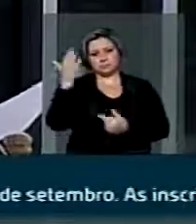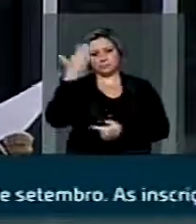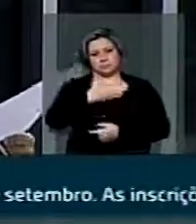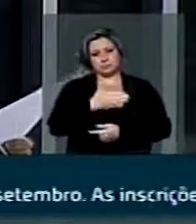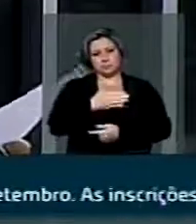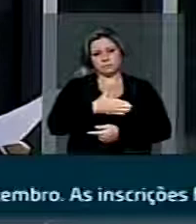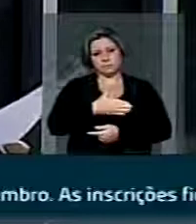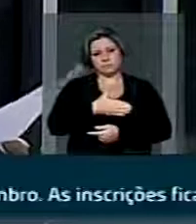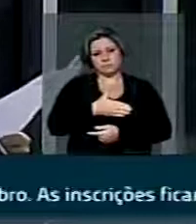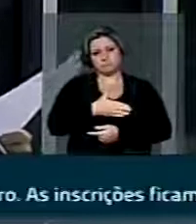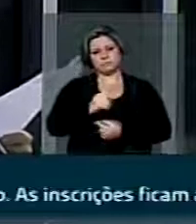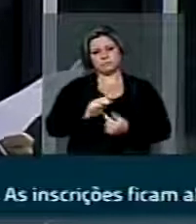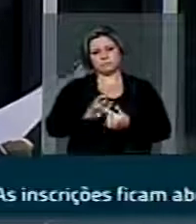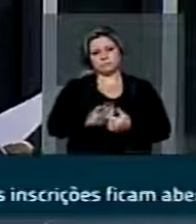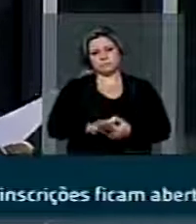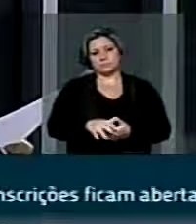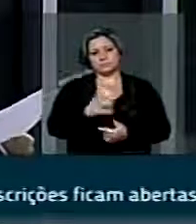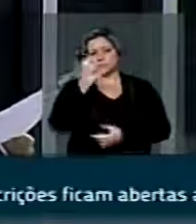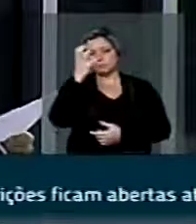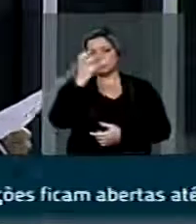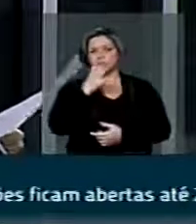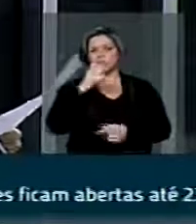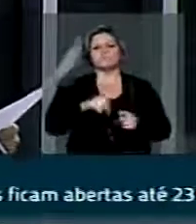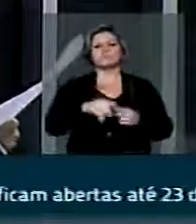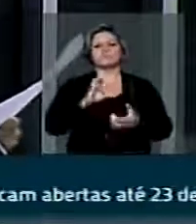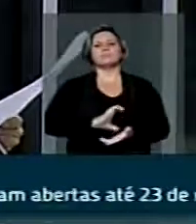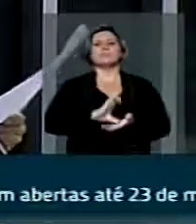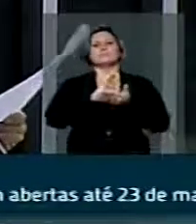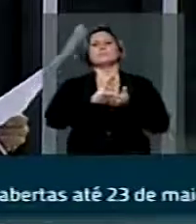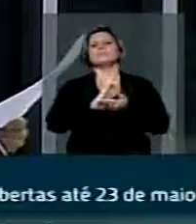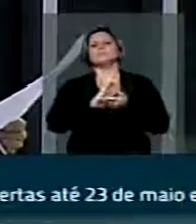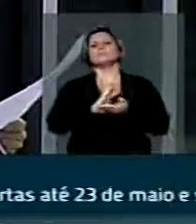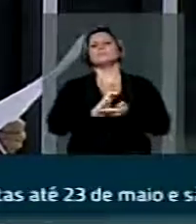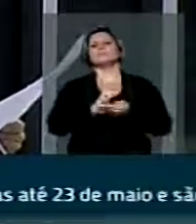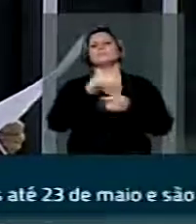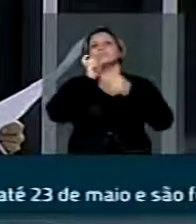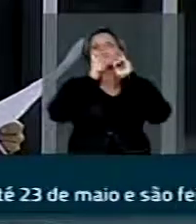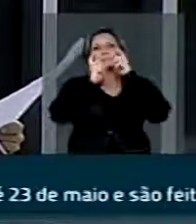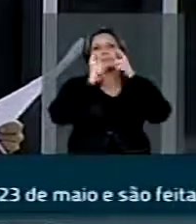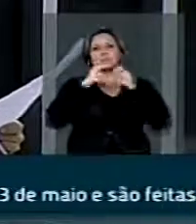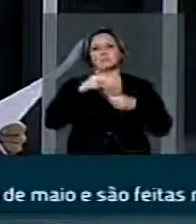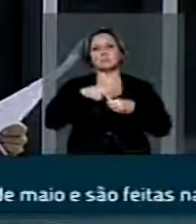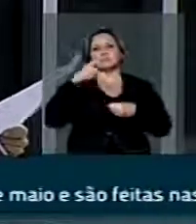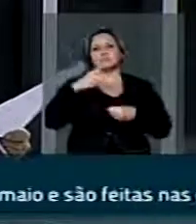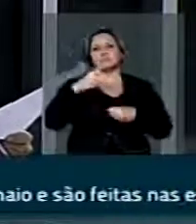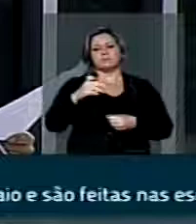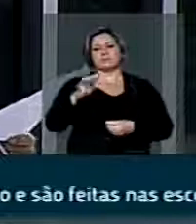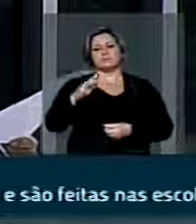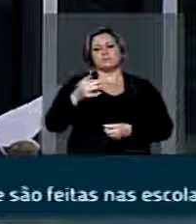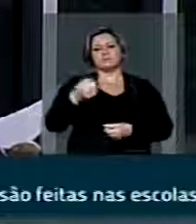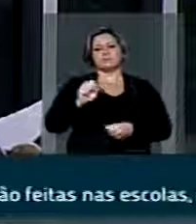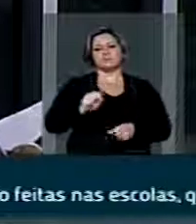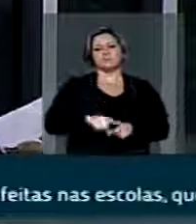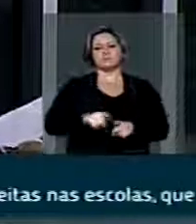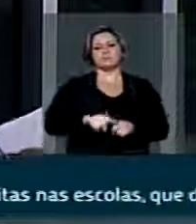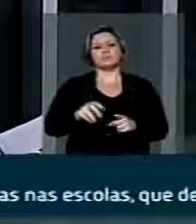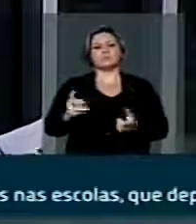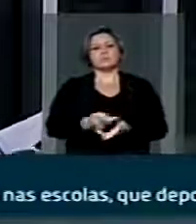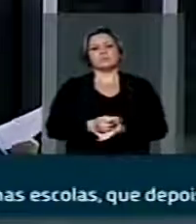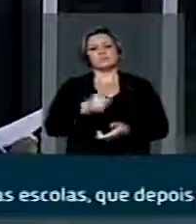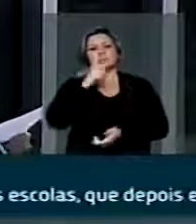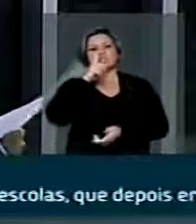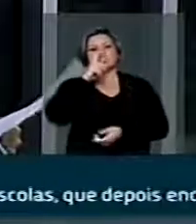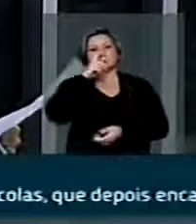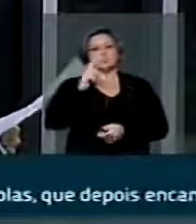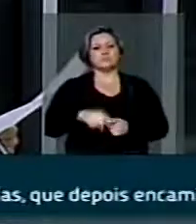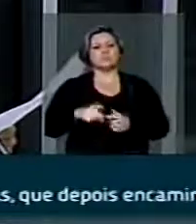prova a seriedade do Conselho de Administração da Petrobras. O risco para a Petrobras se agrava